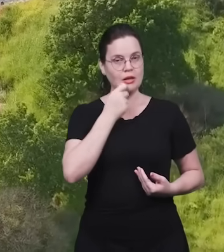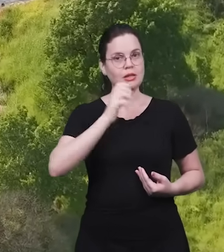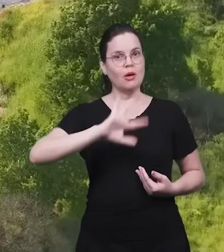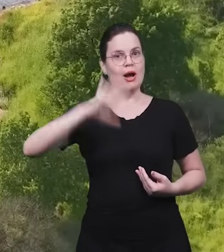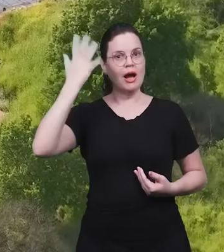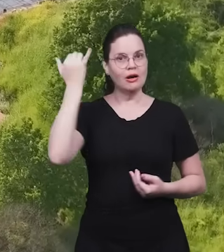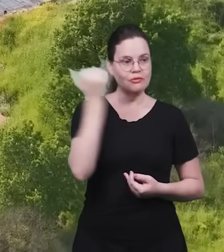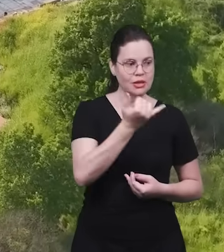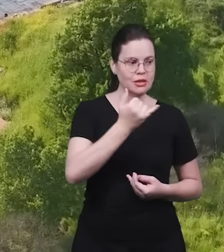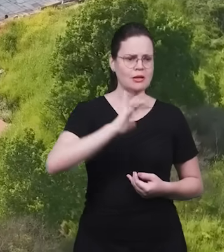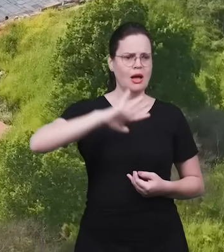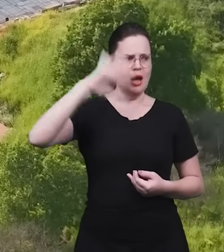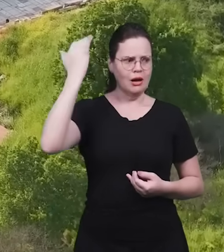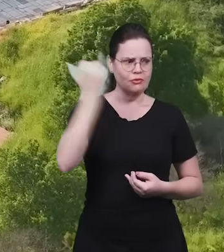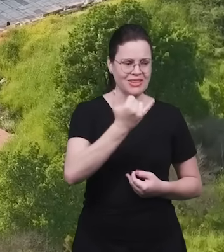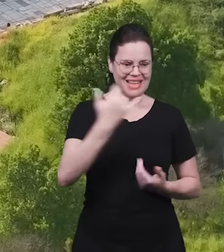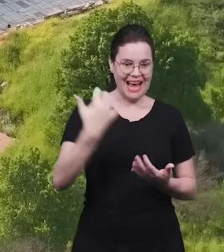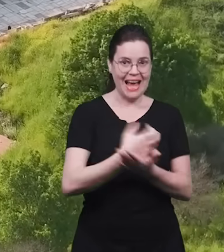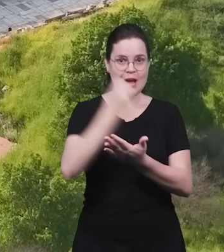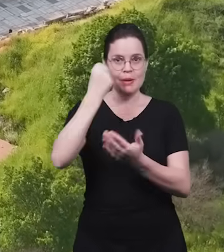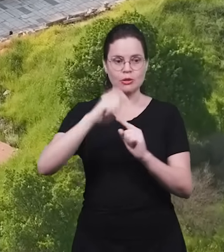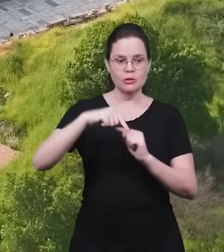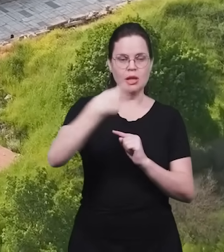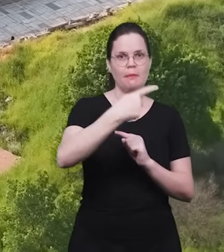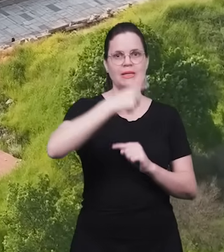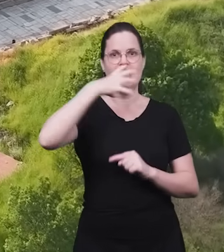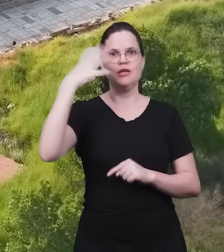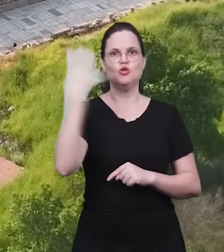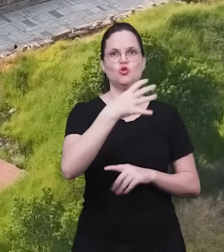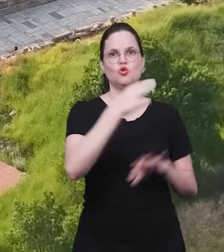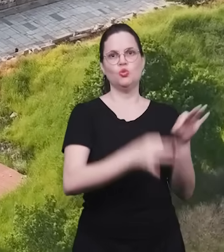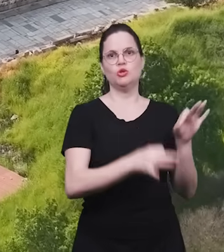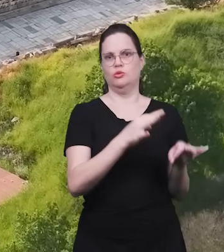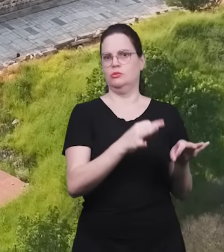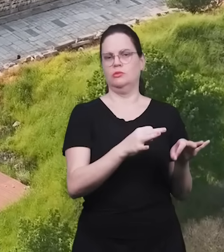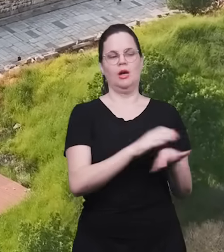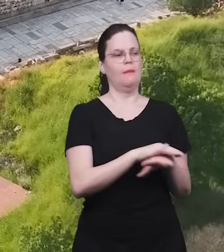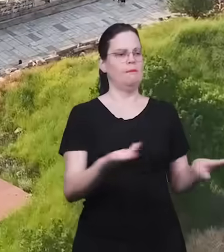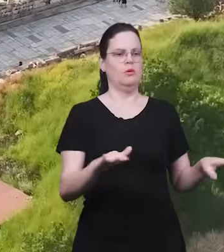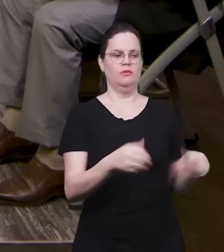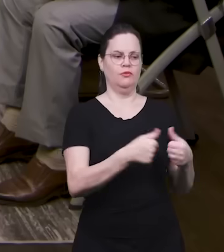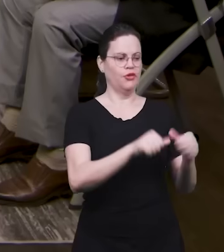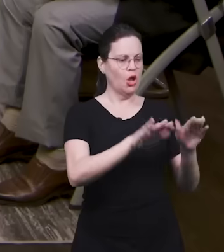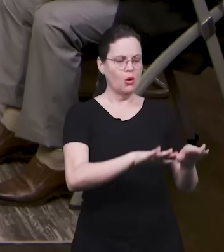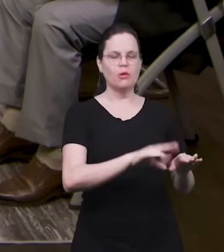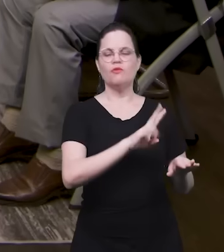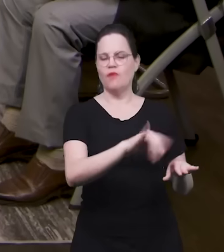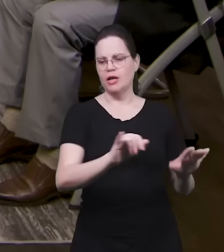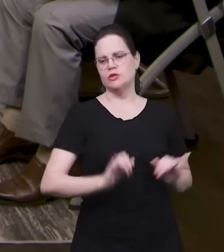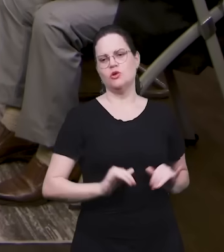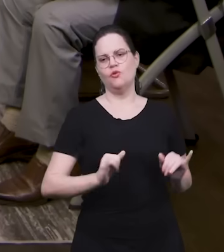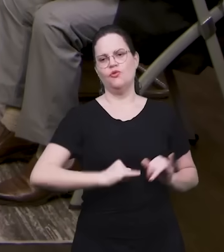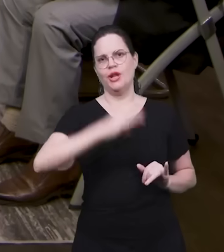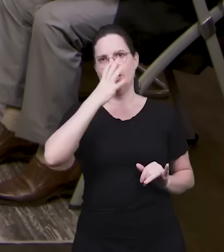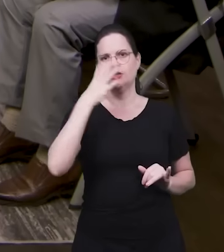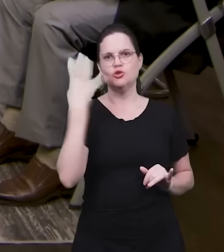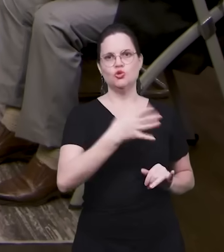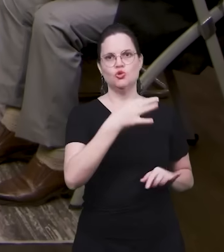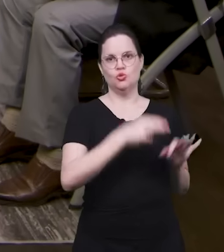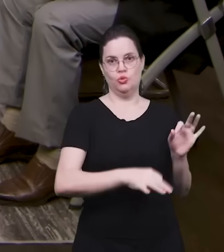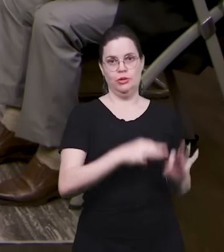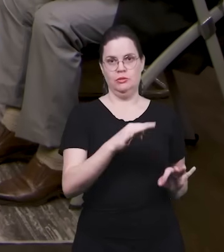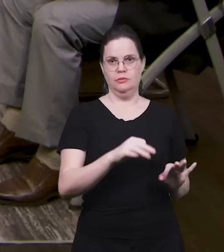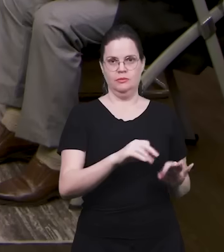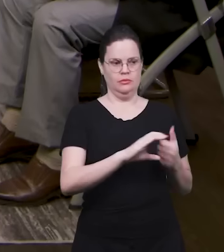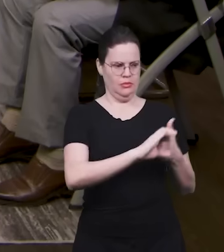isso, entre juízos não tem mais saída, é para quem vai ficar. Então, quem vai ficar? Vai ficar